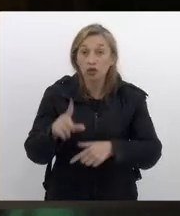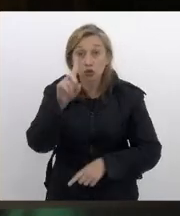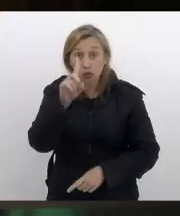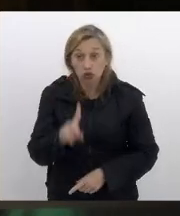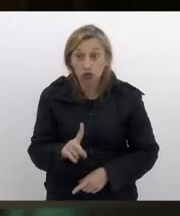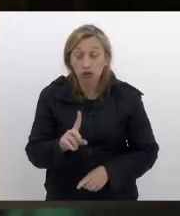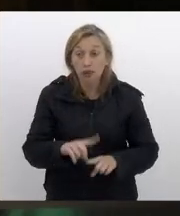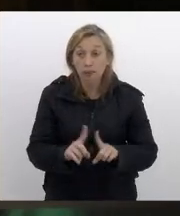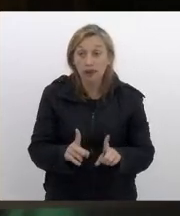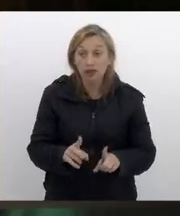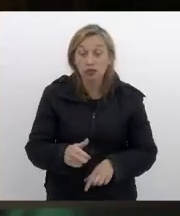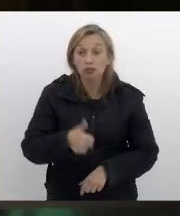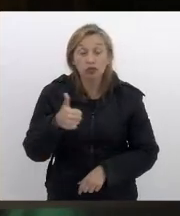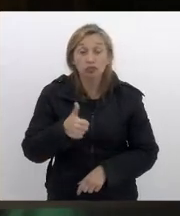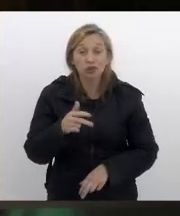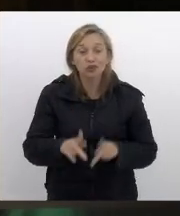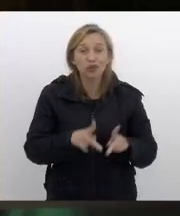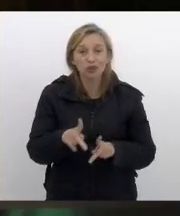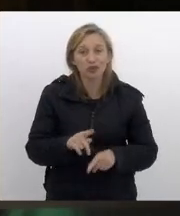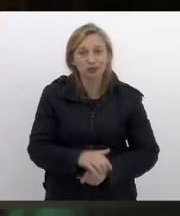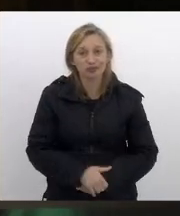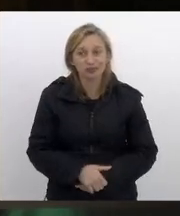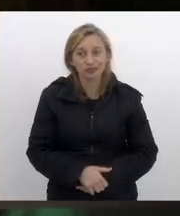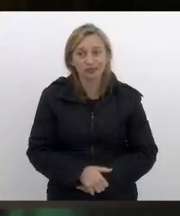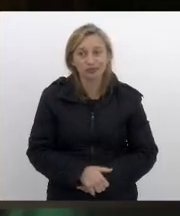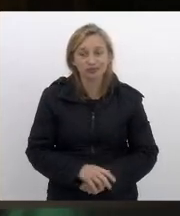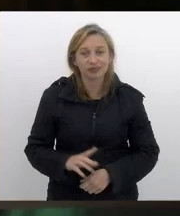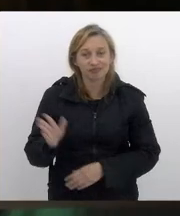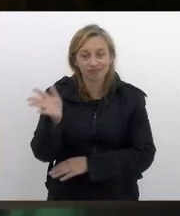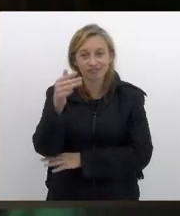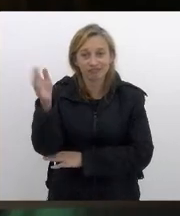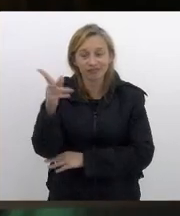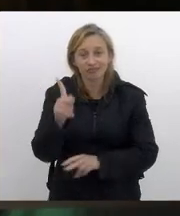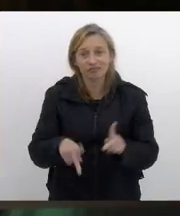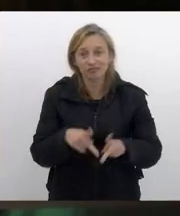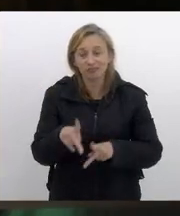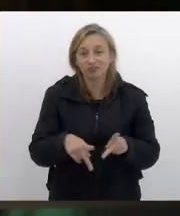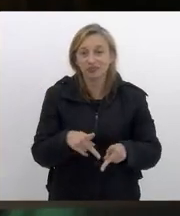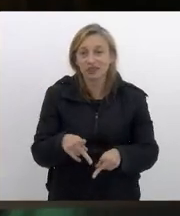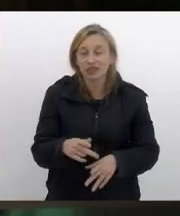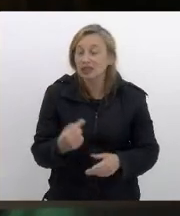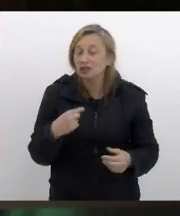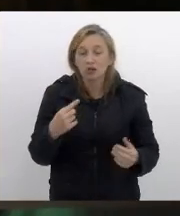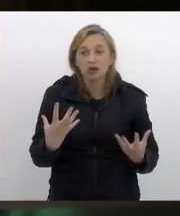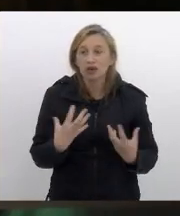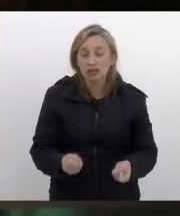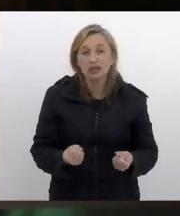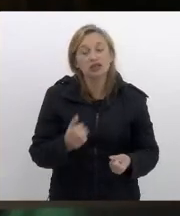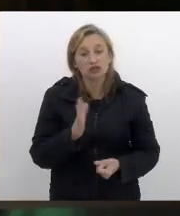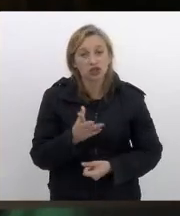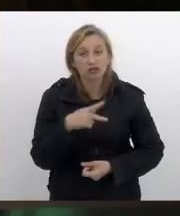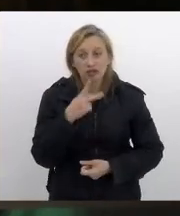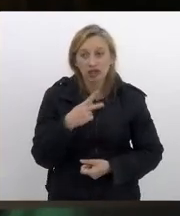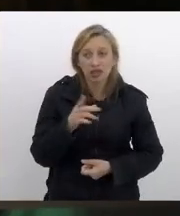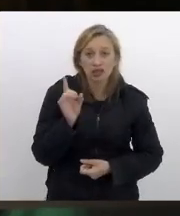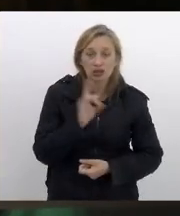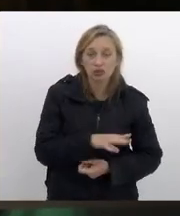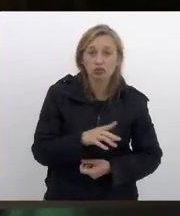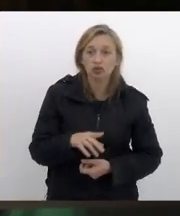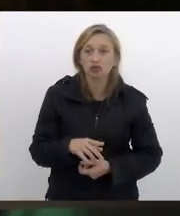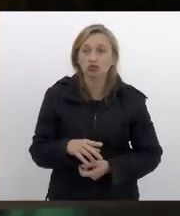direita, mas eu sou primeiro povo. Eu levanto essa bandeira. E aí eu não concordo, que eu já falei aqui da última